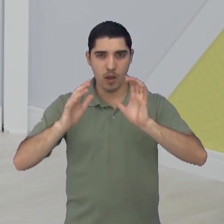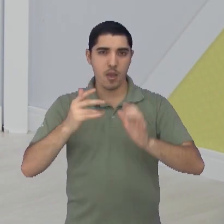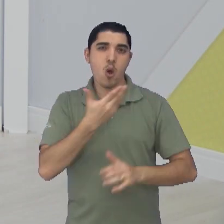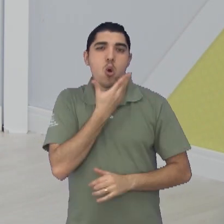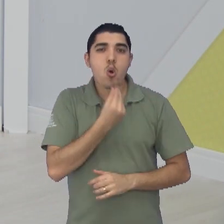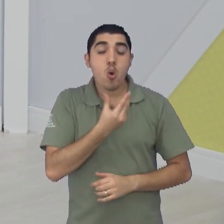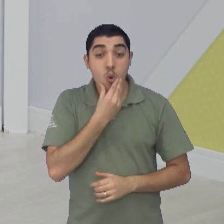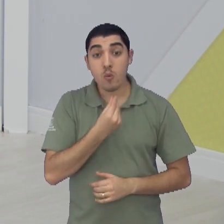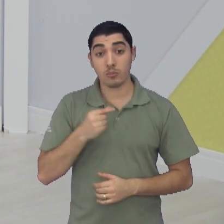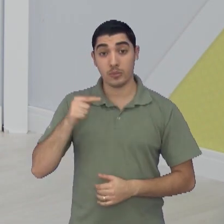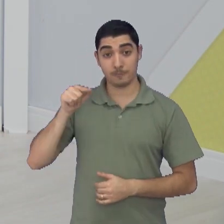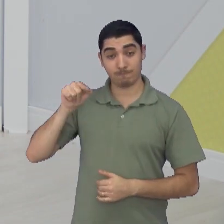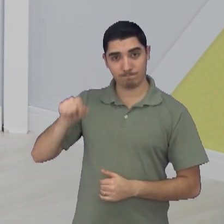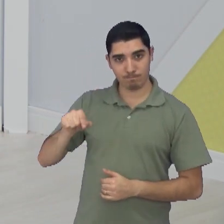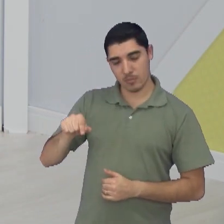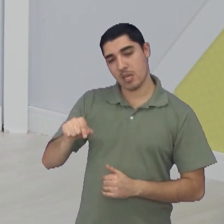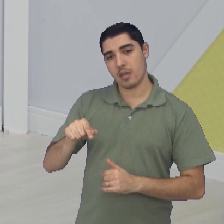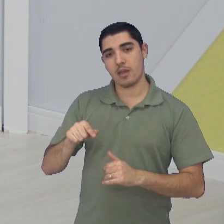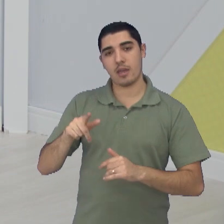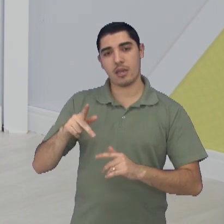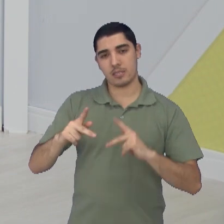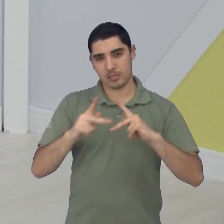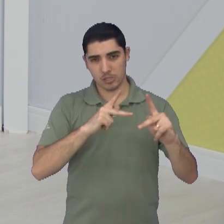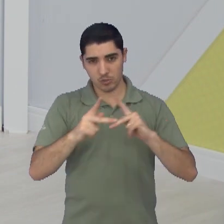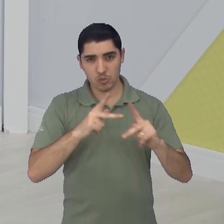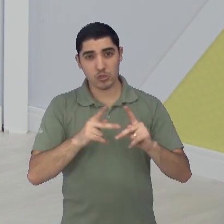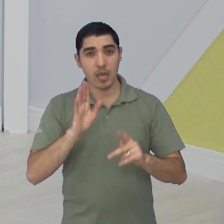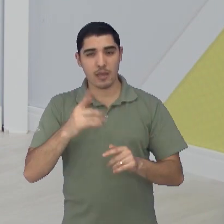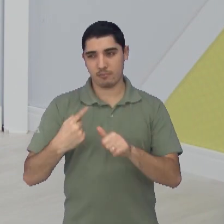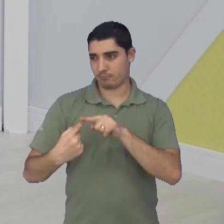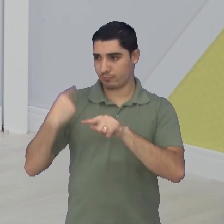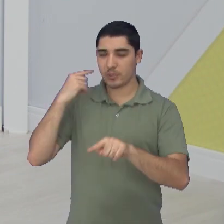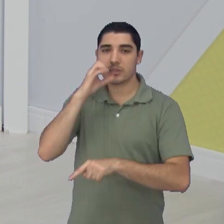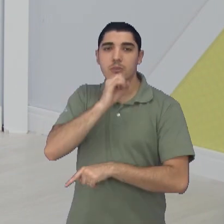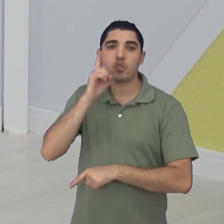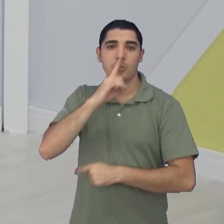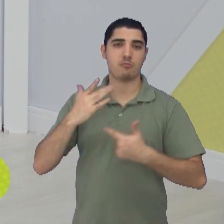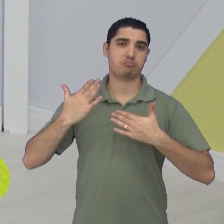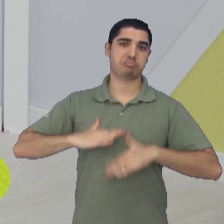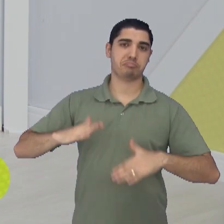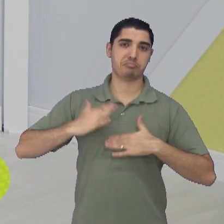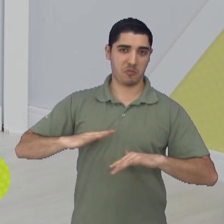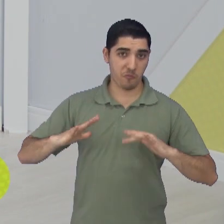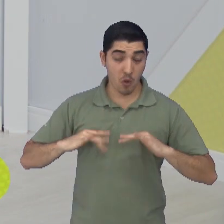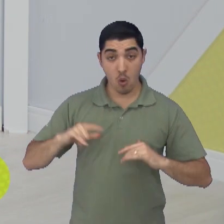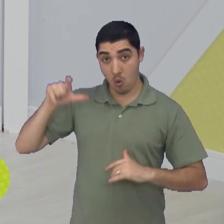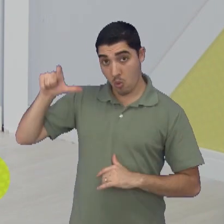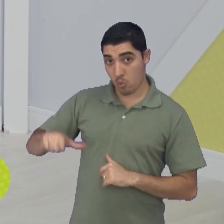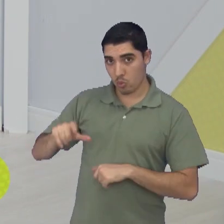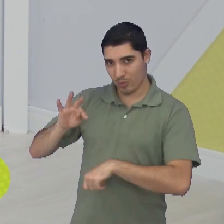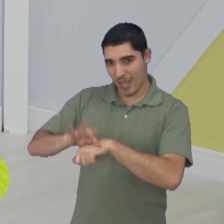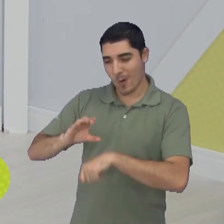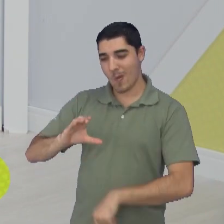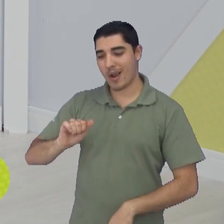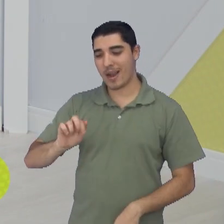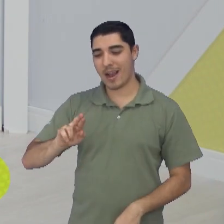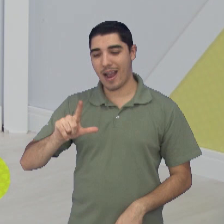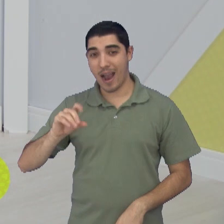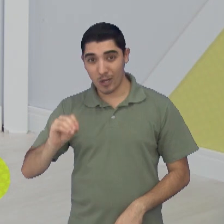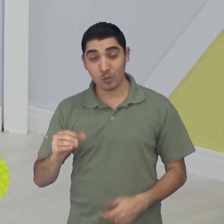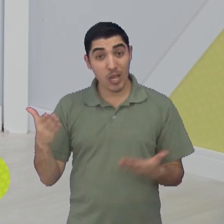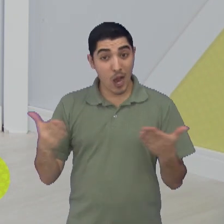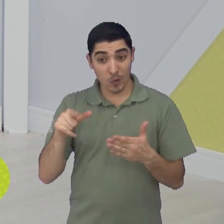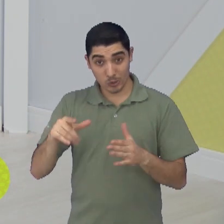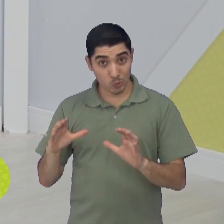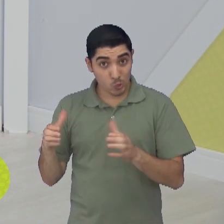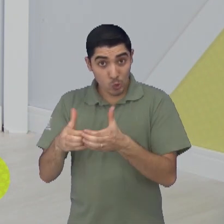última rodada da fase de classificação em que o São José folgou o time do técnico Carlos Chuan terminou na quarta posição e vai